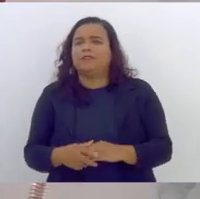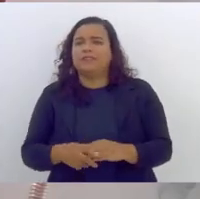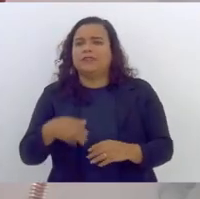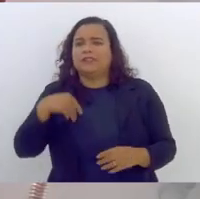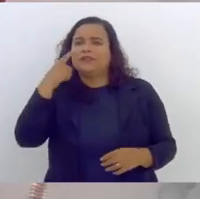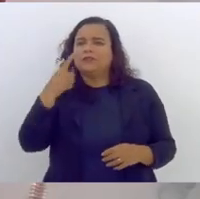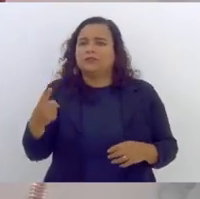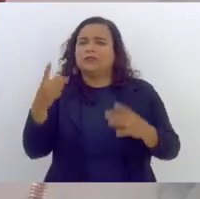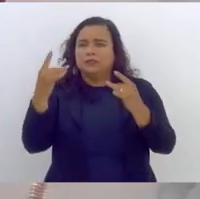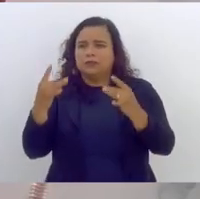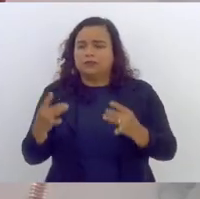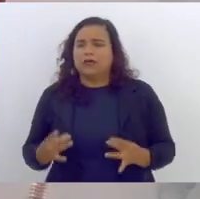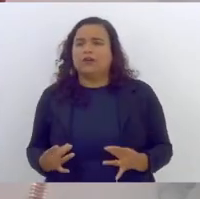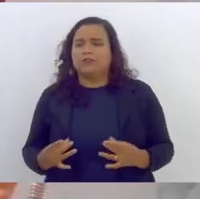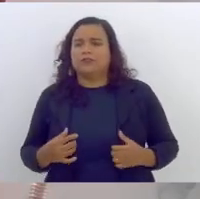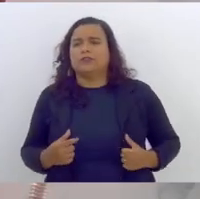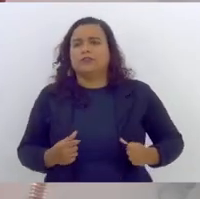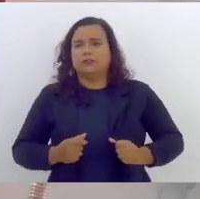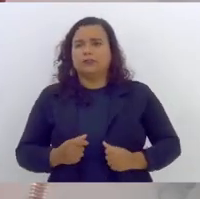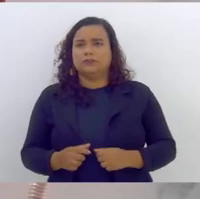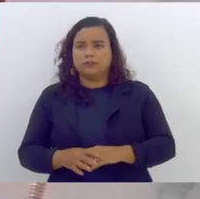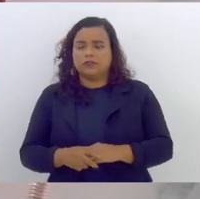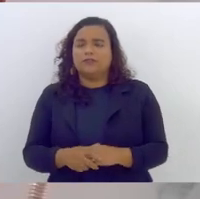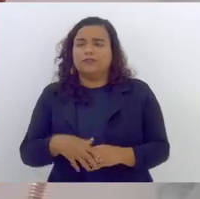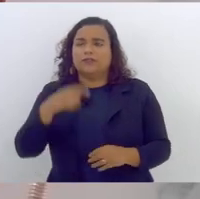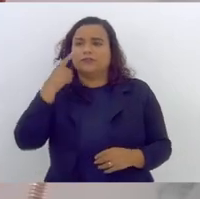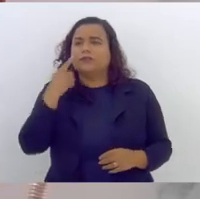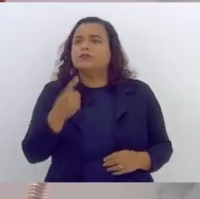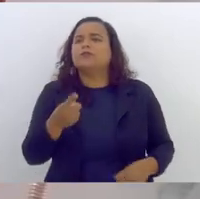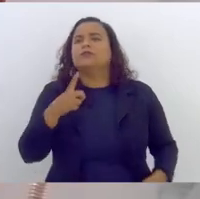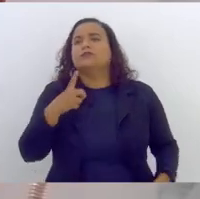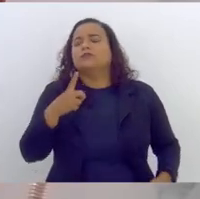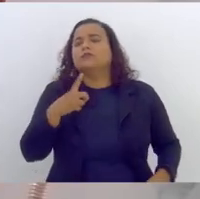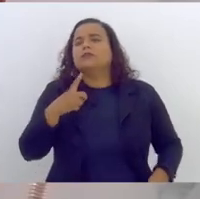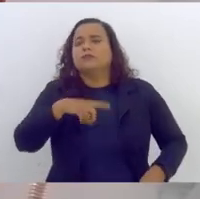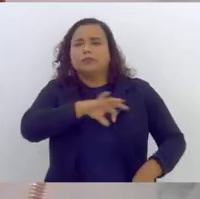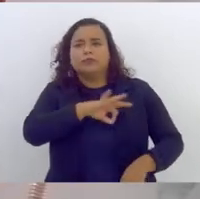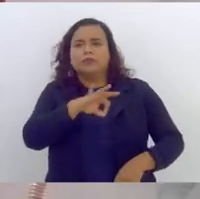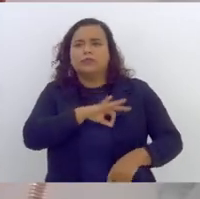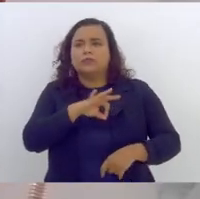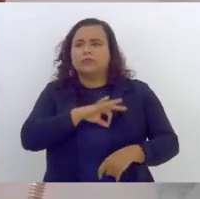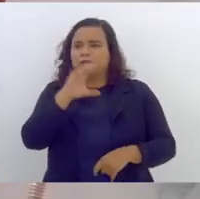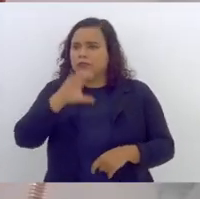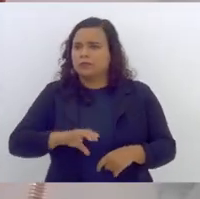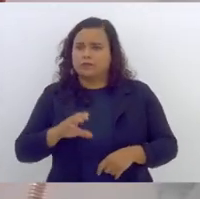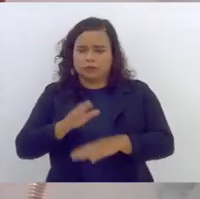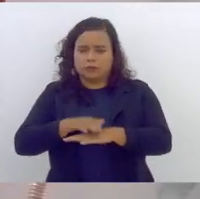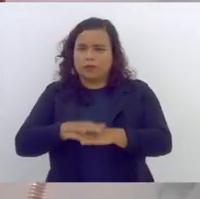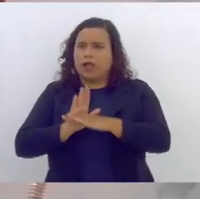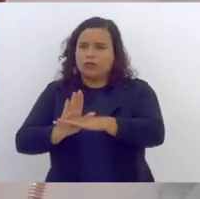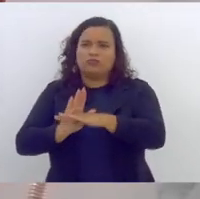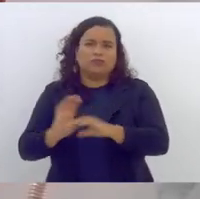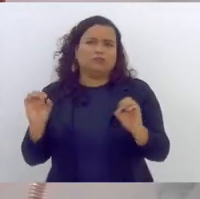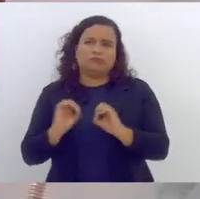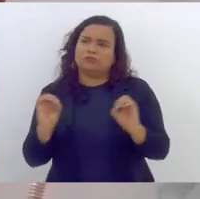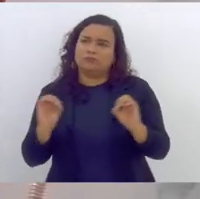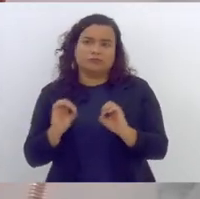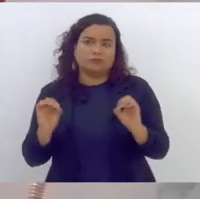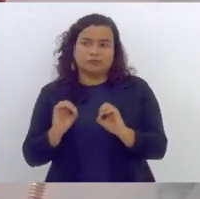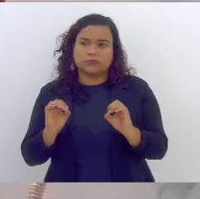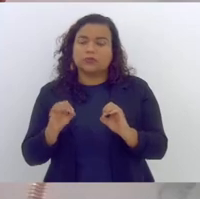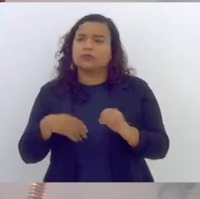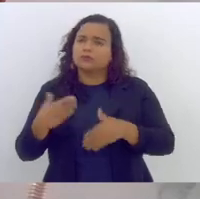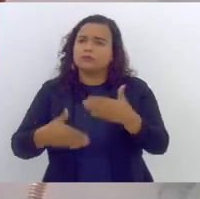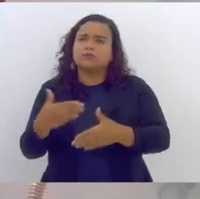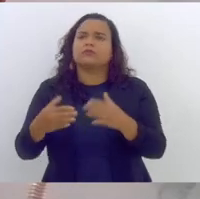o Supremo Tribunal Federal não há mais cláusula de barreira portanto a polícia civil não faz favor para absolutamente ninguém dar andamento